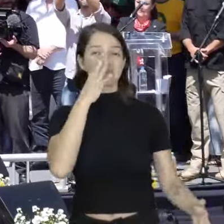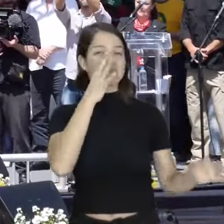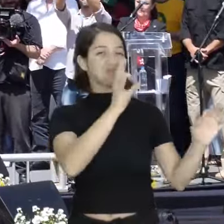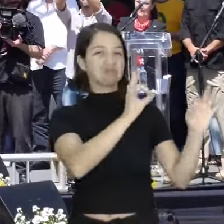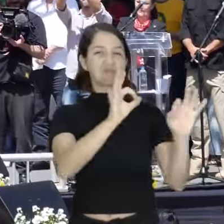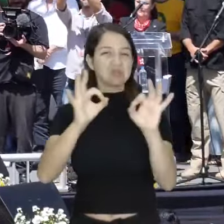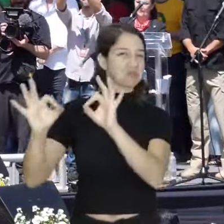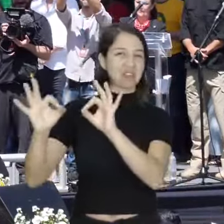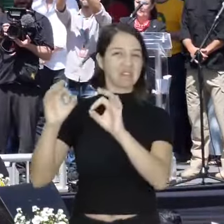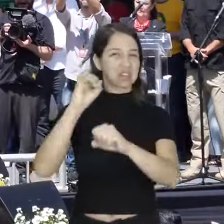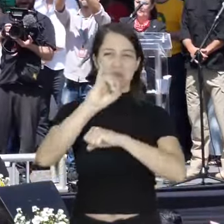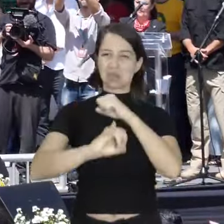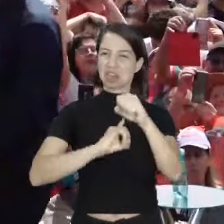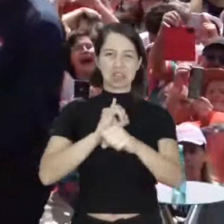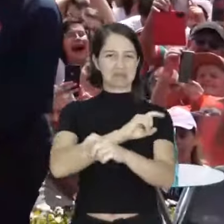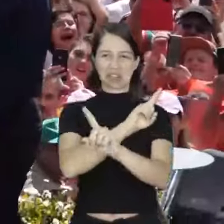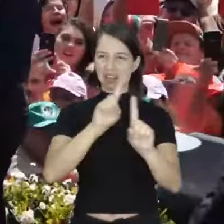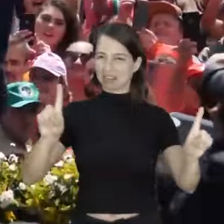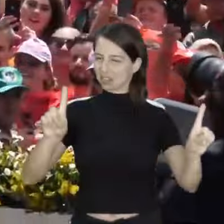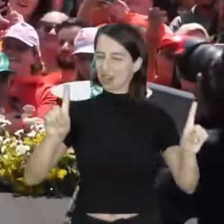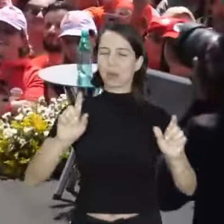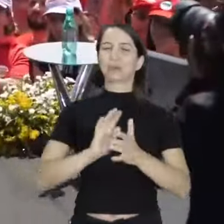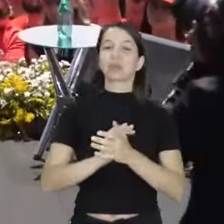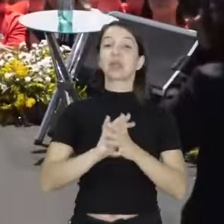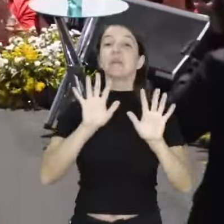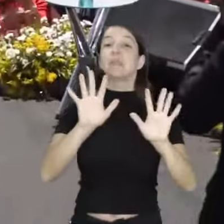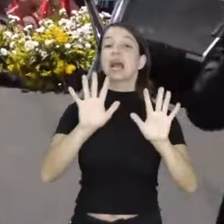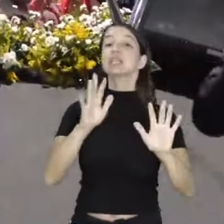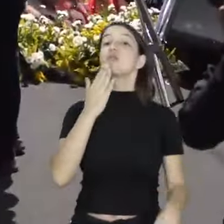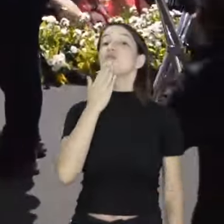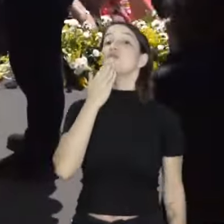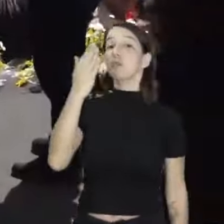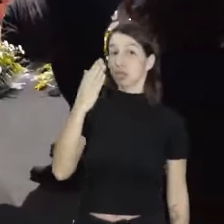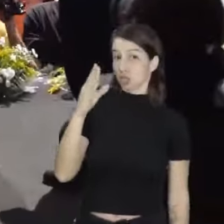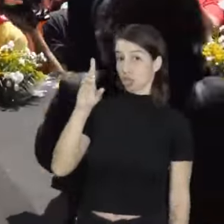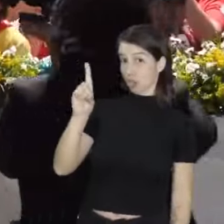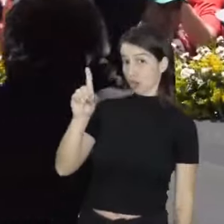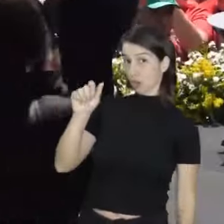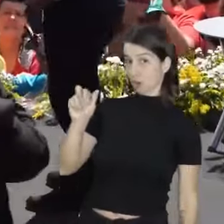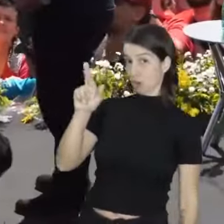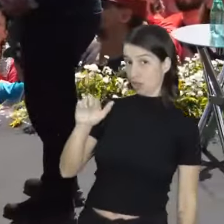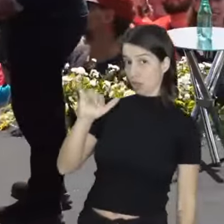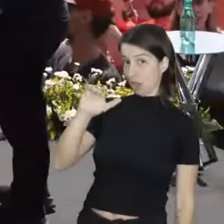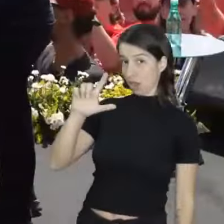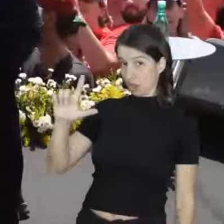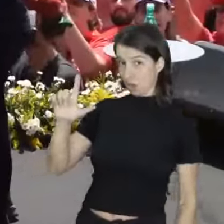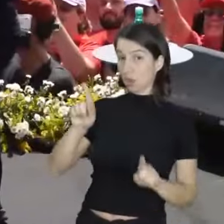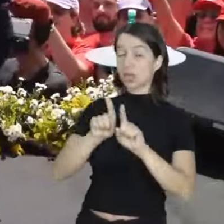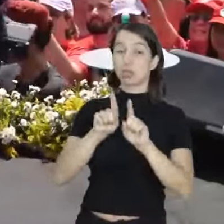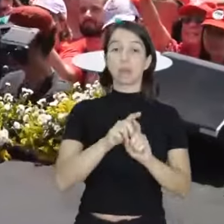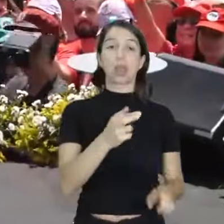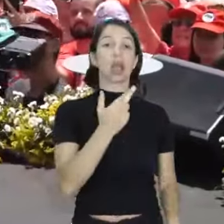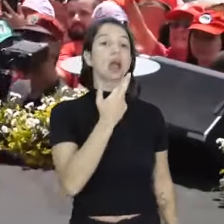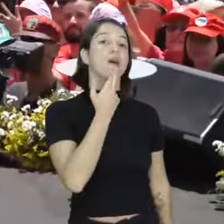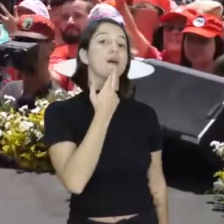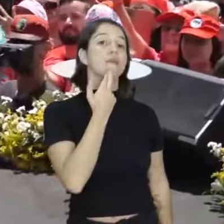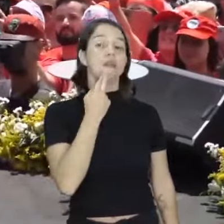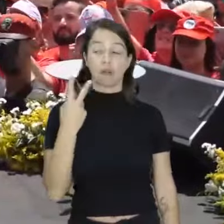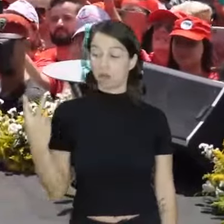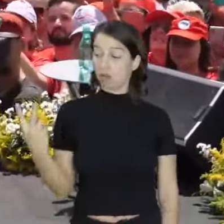pedir para o companheiro Daril e para o companheiro Randolph que, quando o Senado